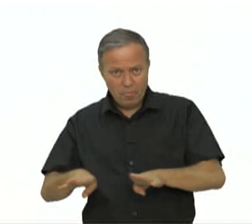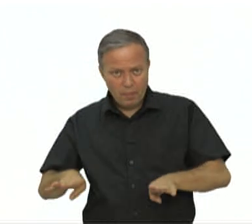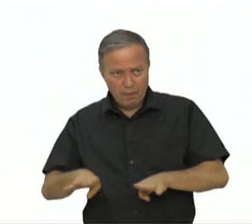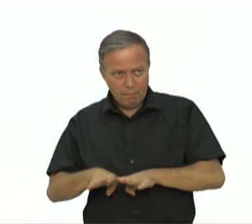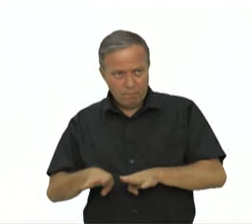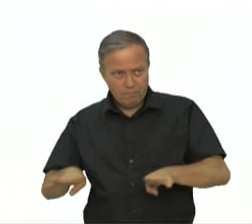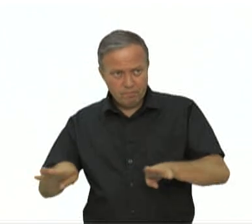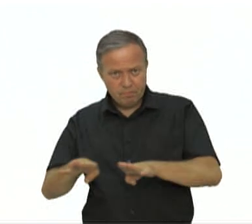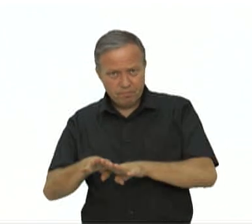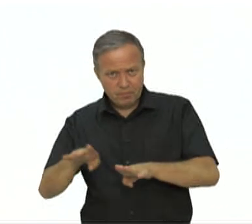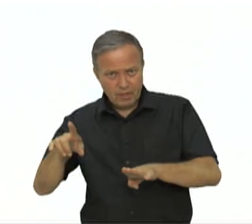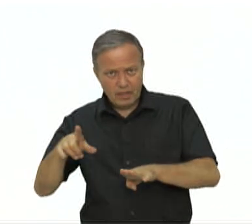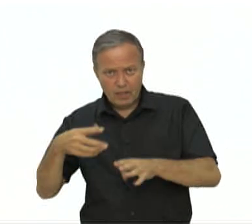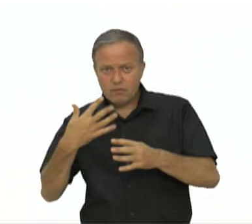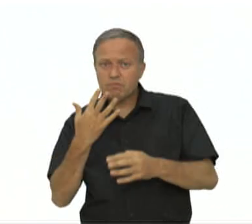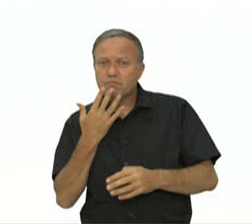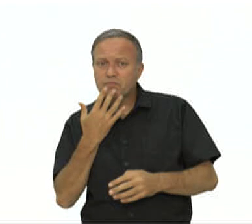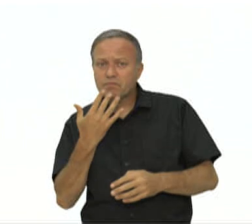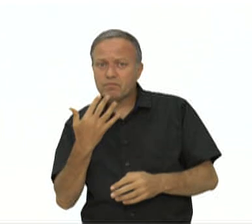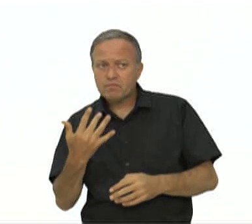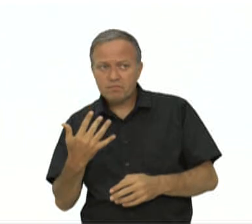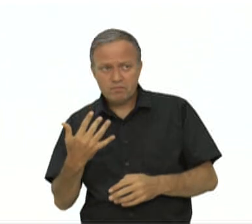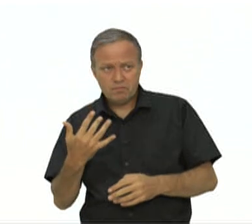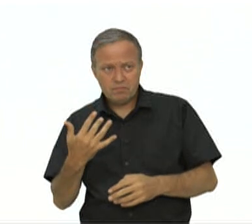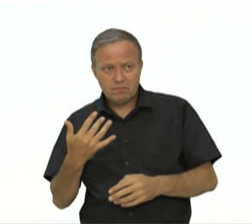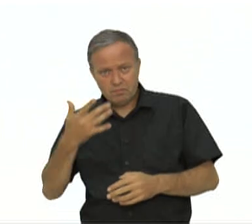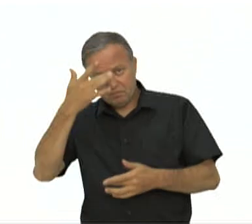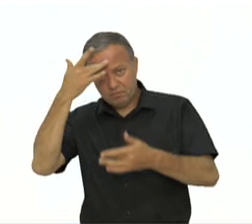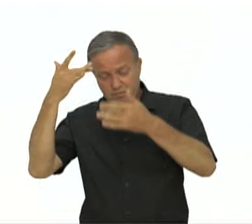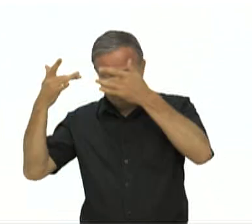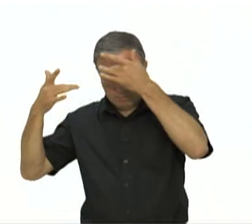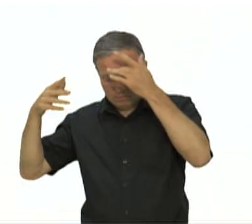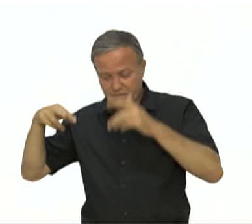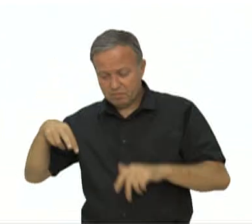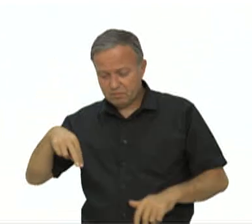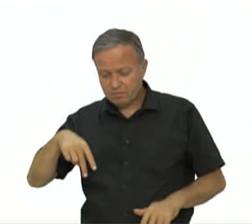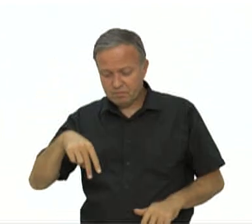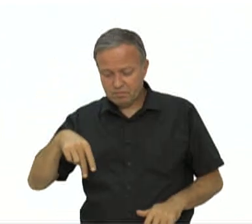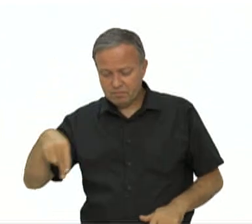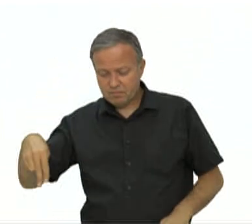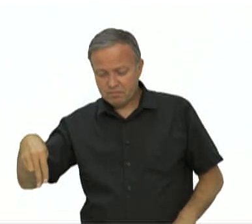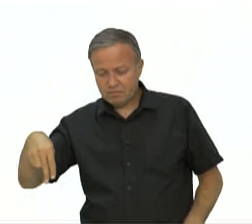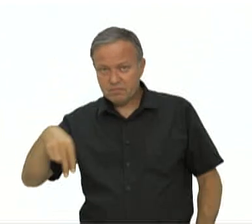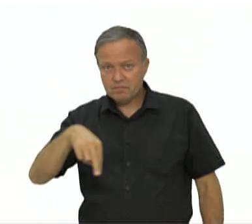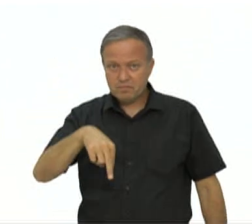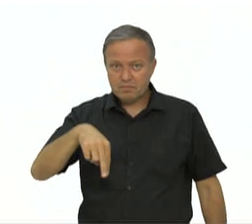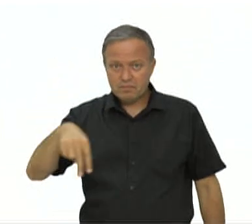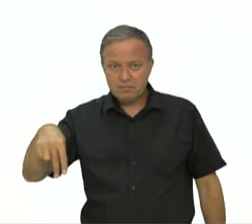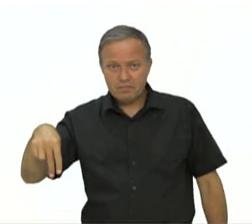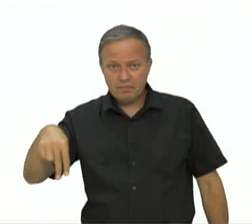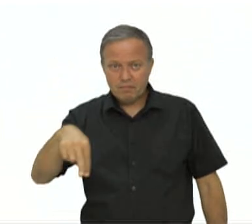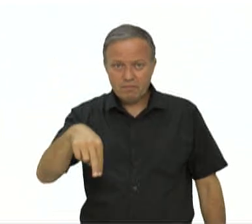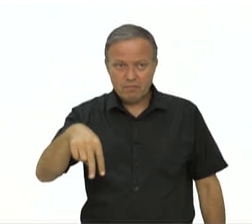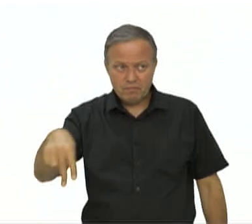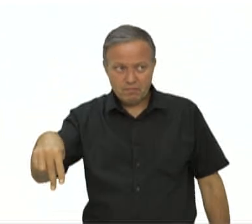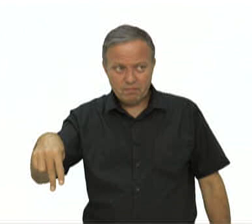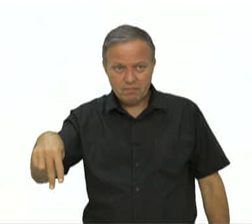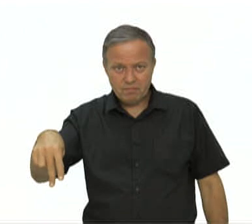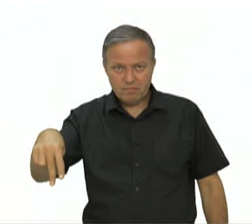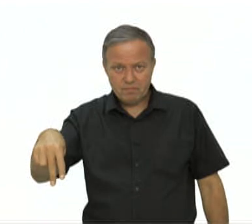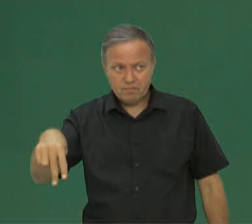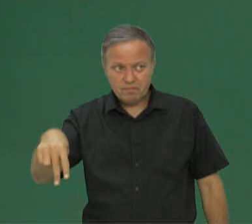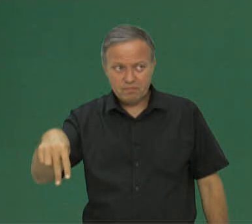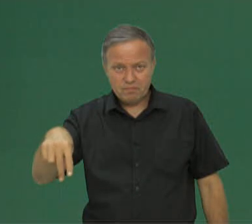e luminosas que as pessoas passam de uma para outra, certo?